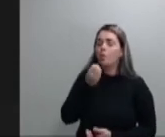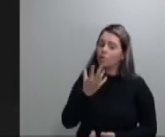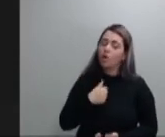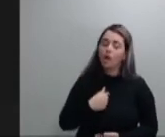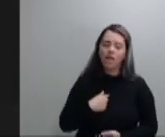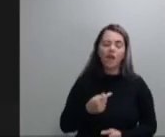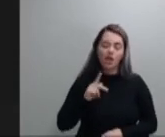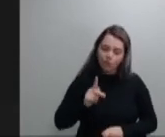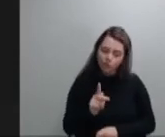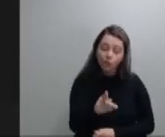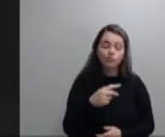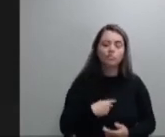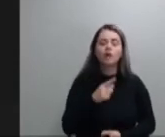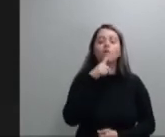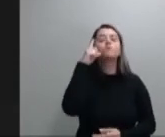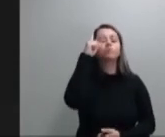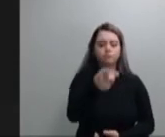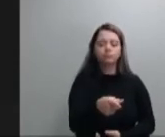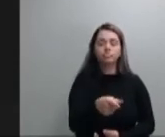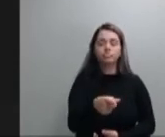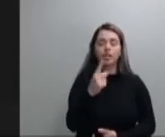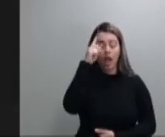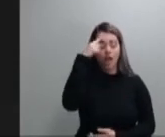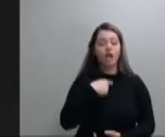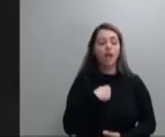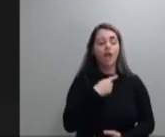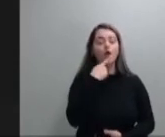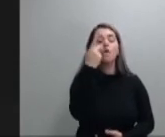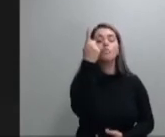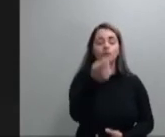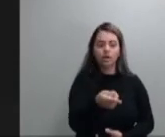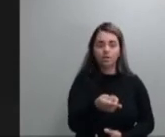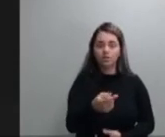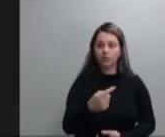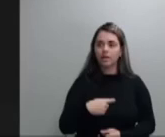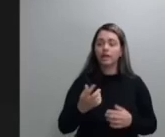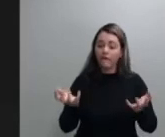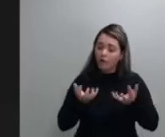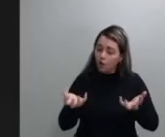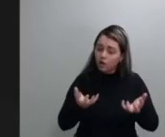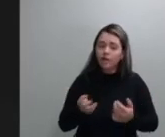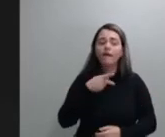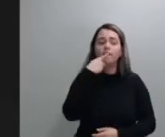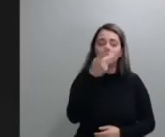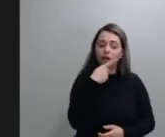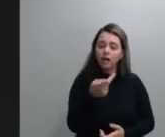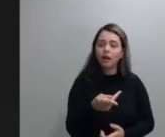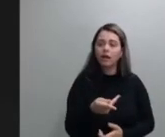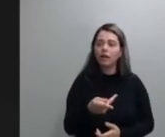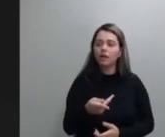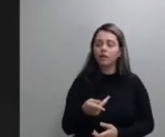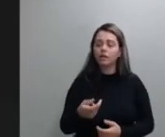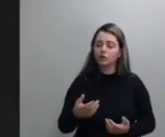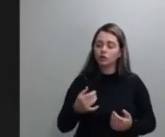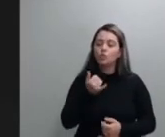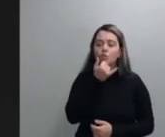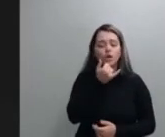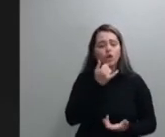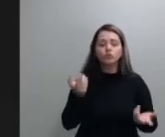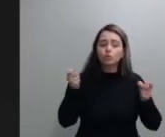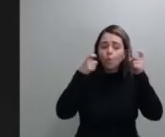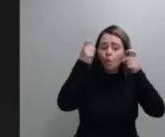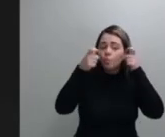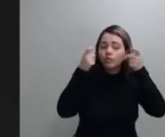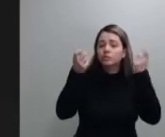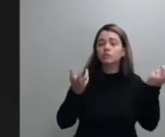comando é do presidente o presidente está deixando o vocês falam e vocês querem mesmo assim desculpa a expressão arengar eu não